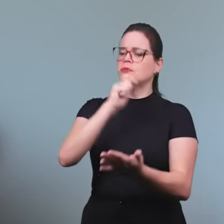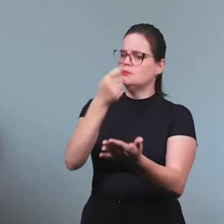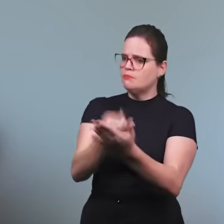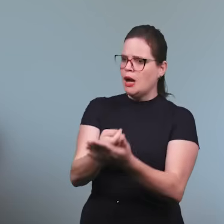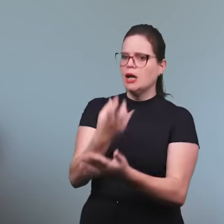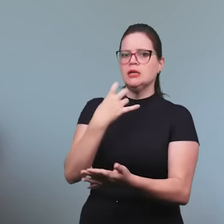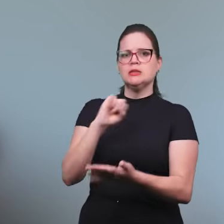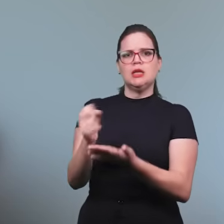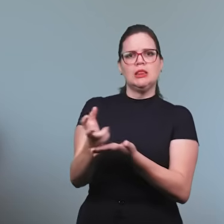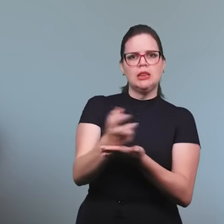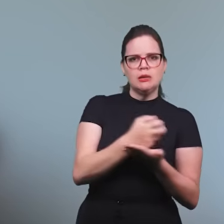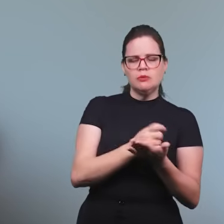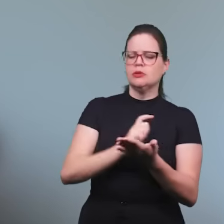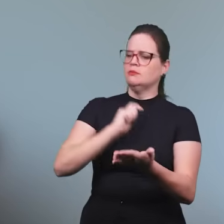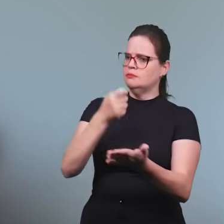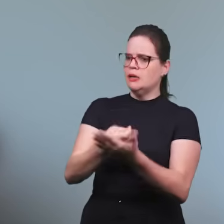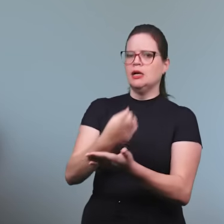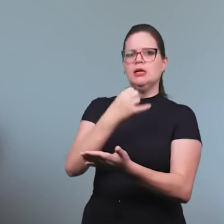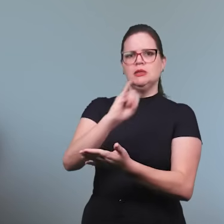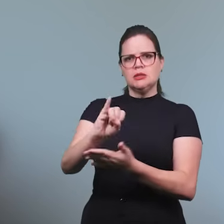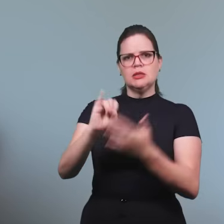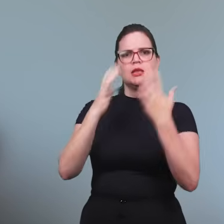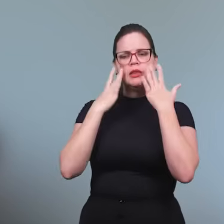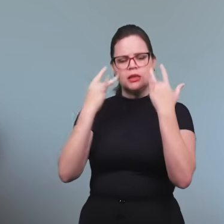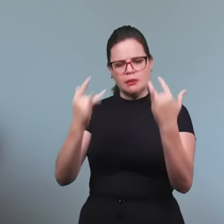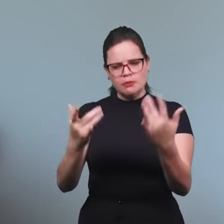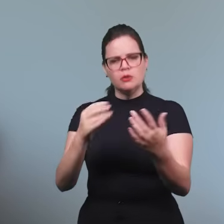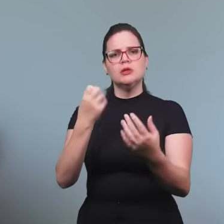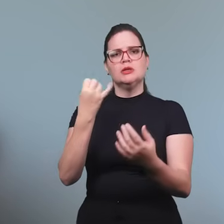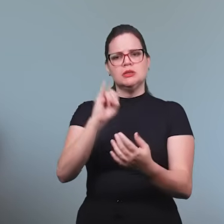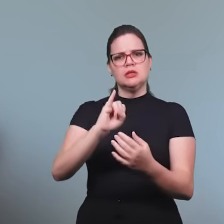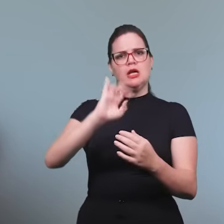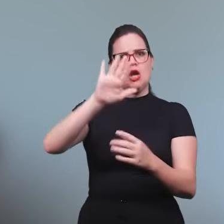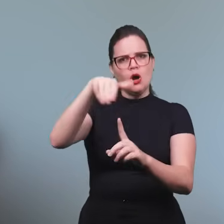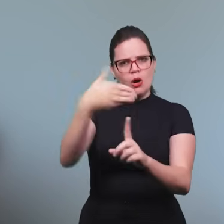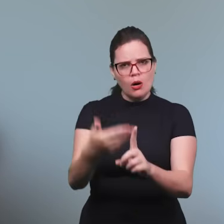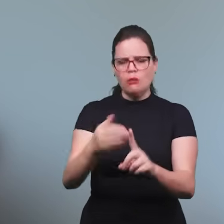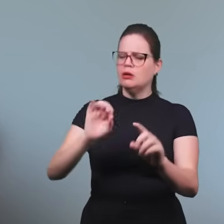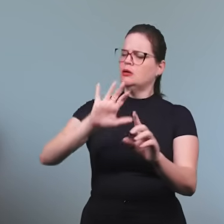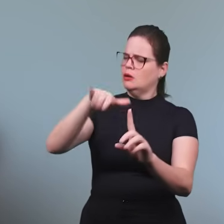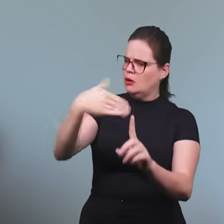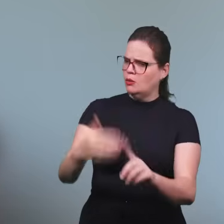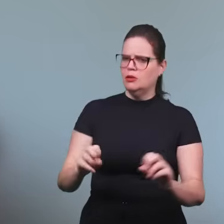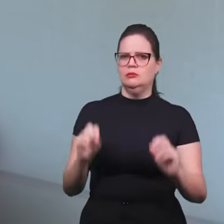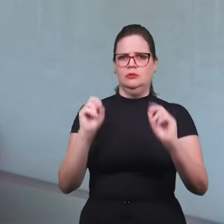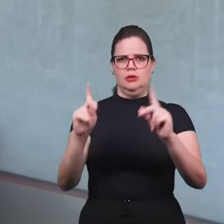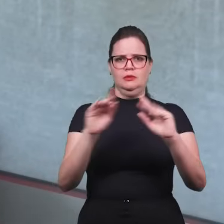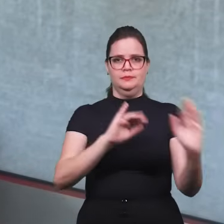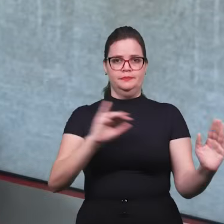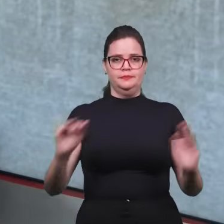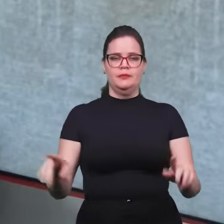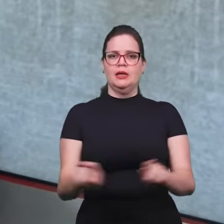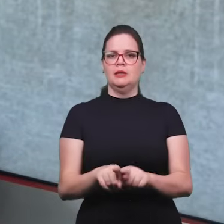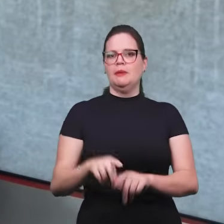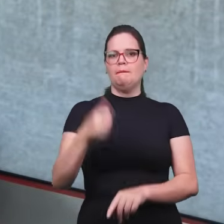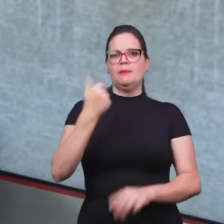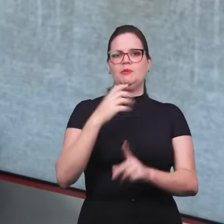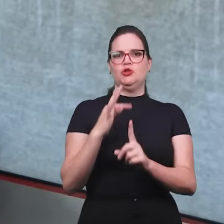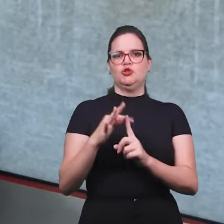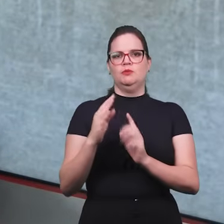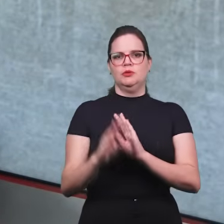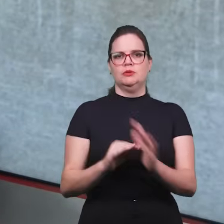imposto, imposto, a quem temor, temor, a quem honra, honra. Também em 1 Timóteo, capítulo 5,